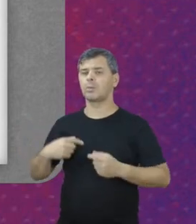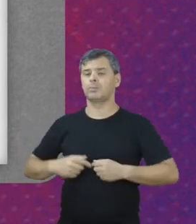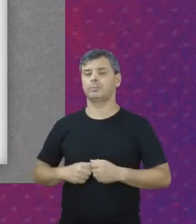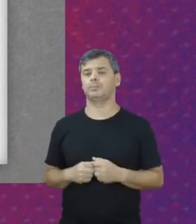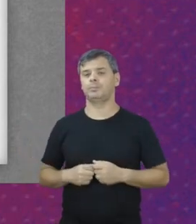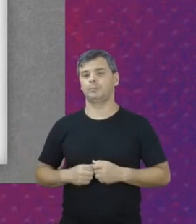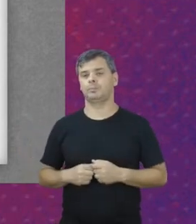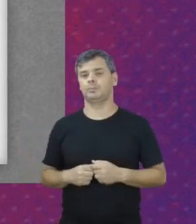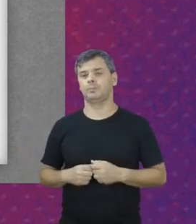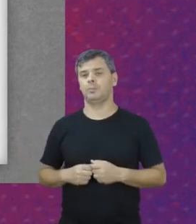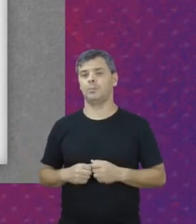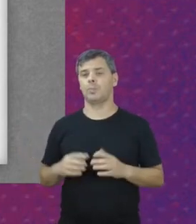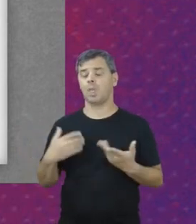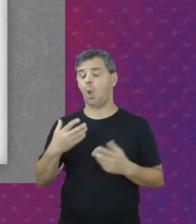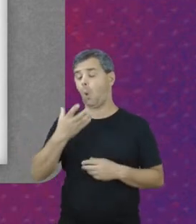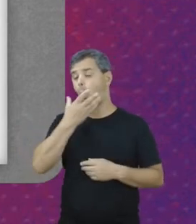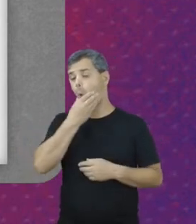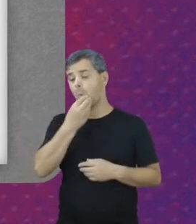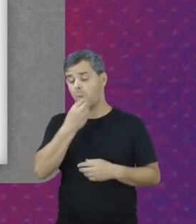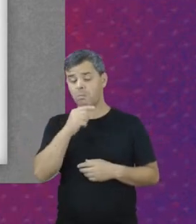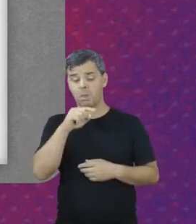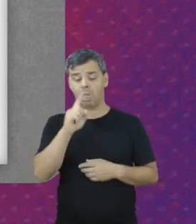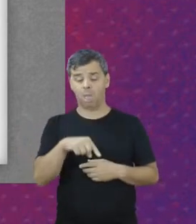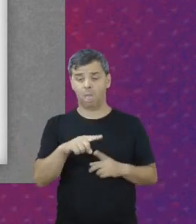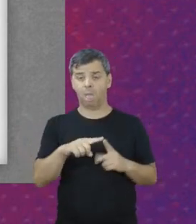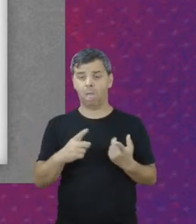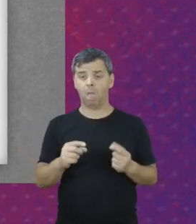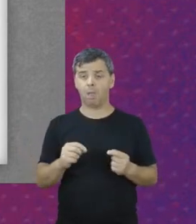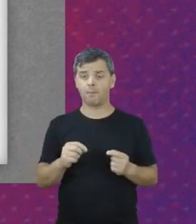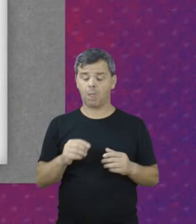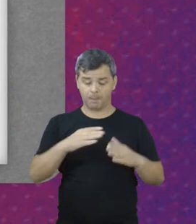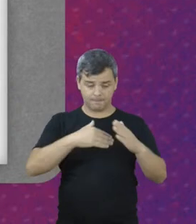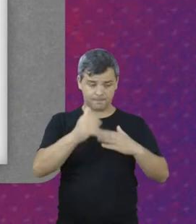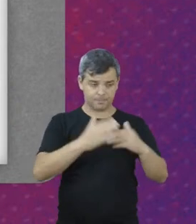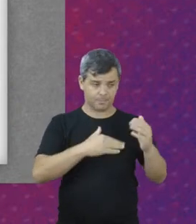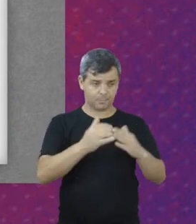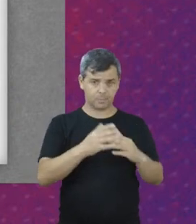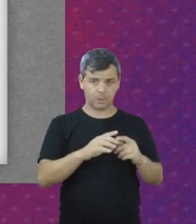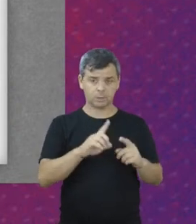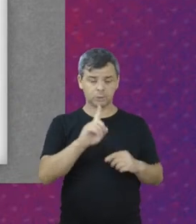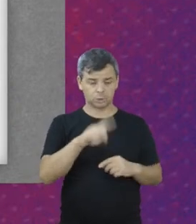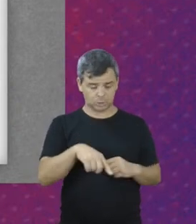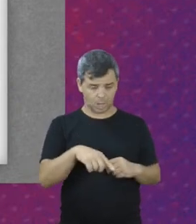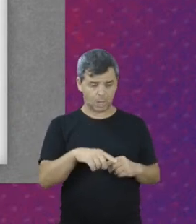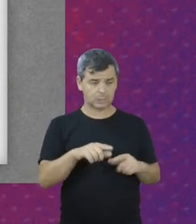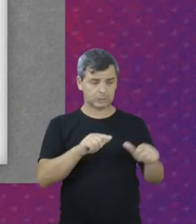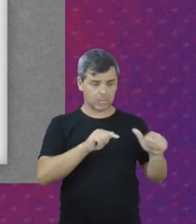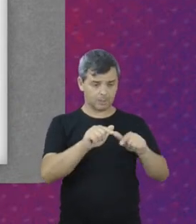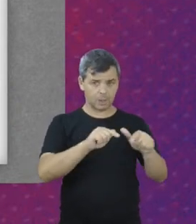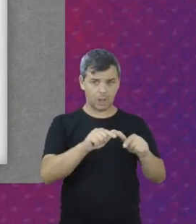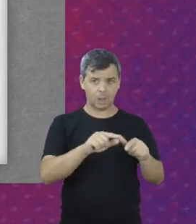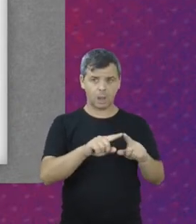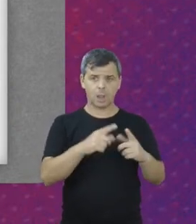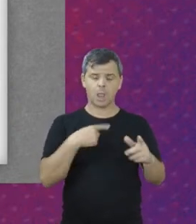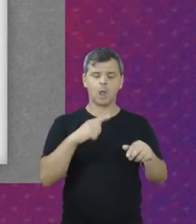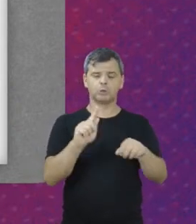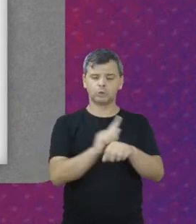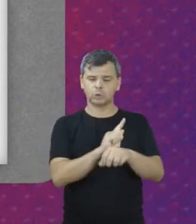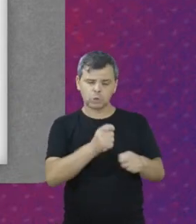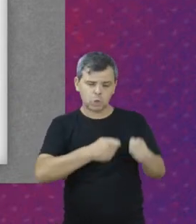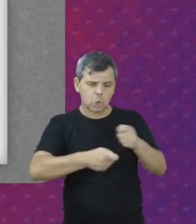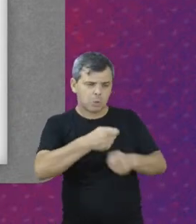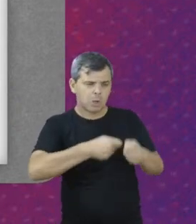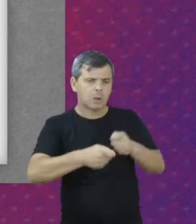Então, ao homem é determinado essa profissão. Então, se ele já exerce essa, que geralmente é de gestão,